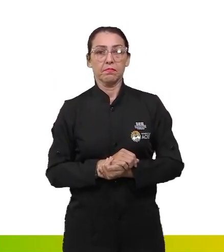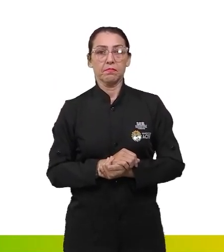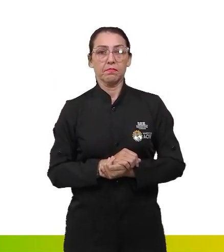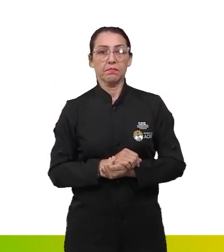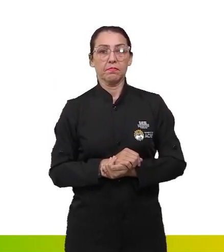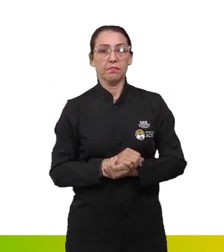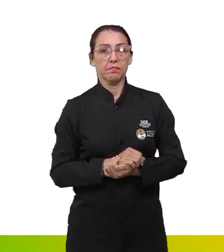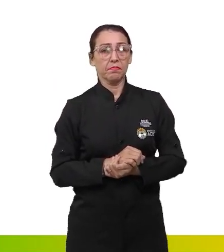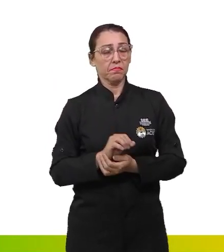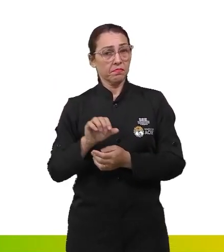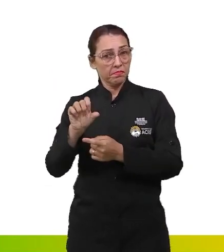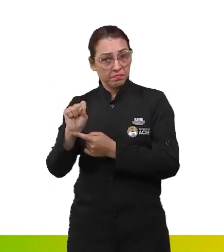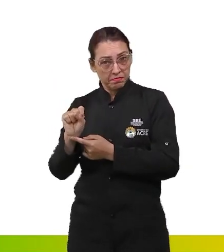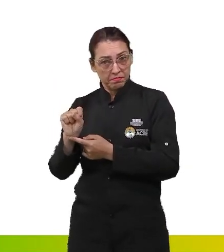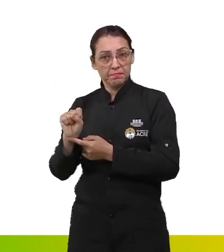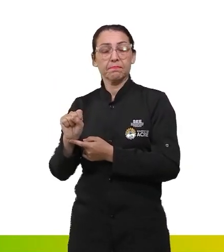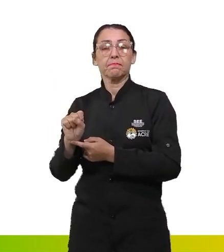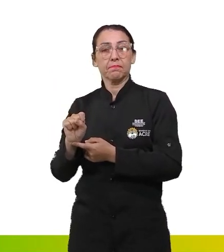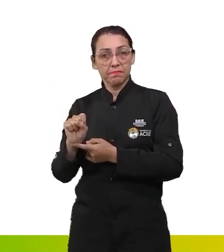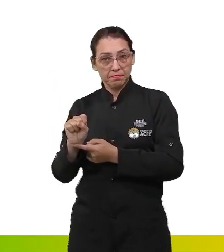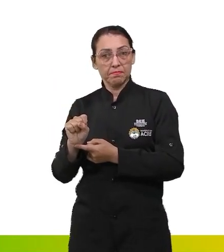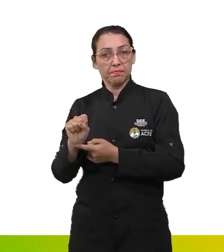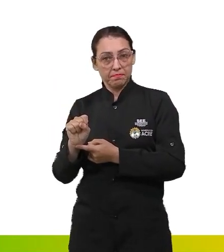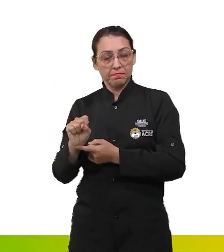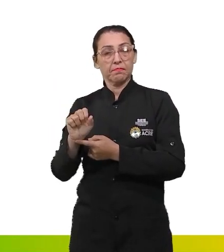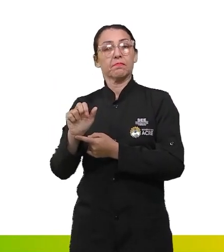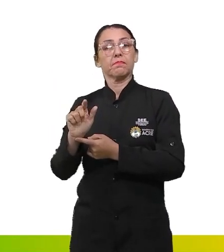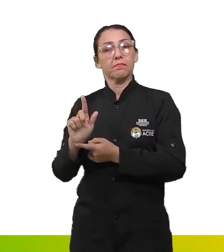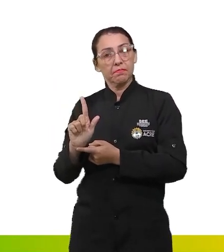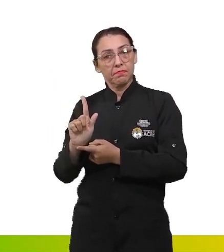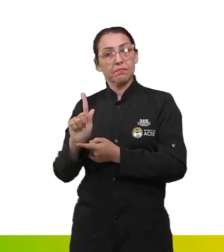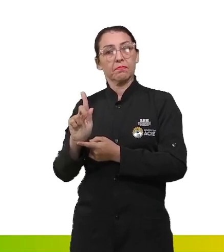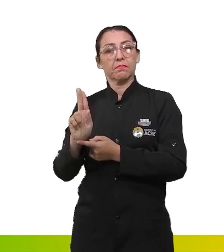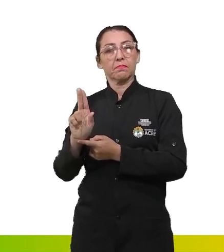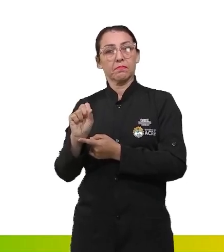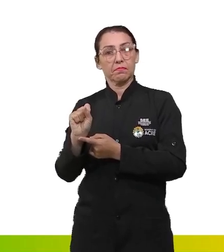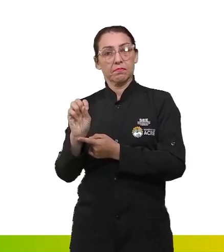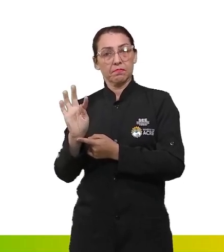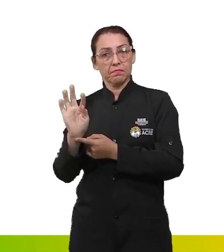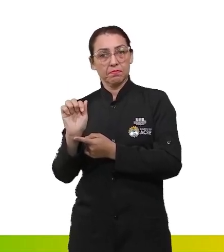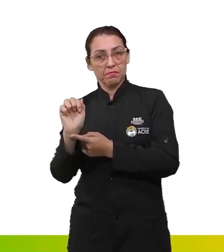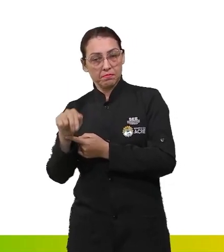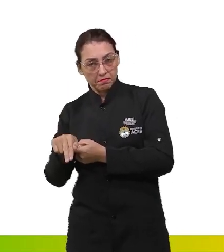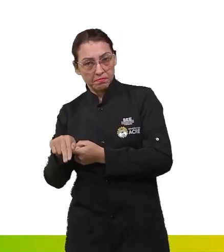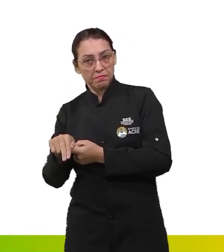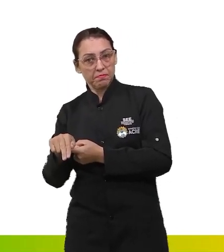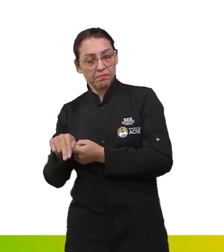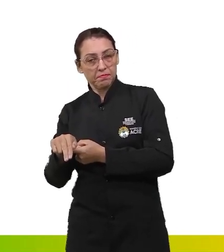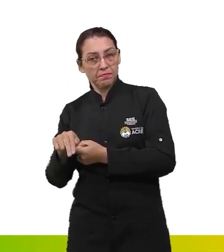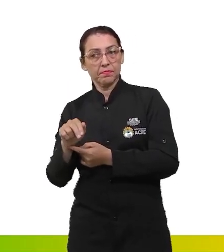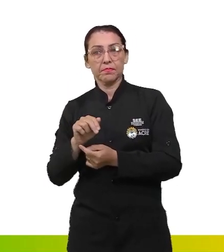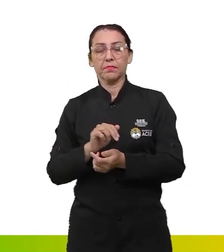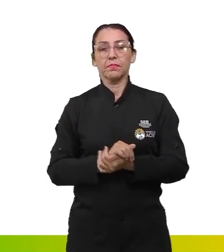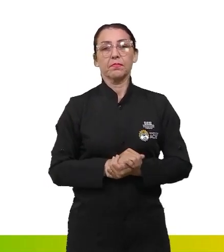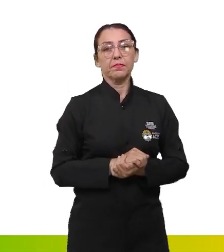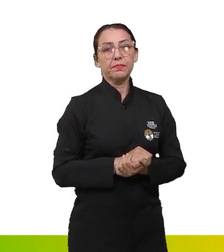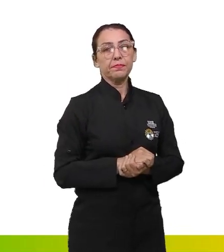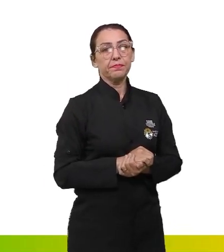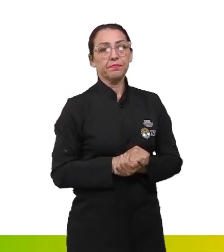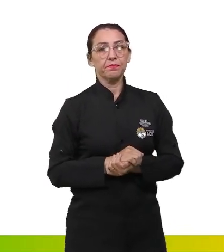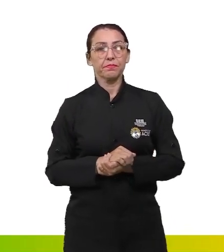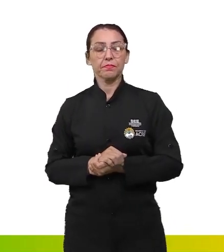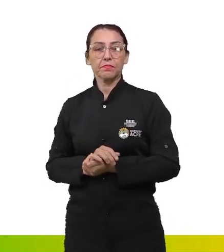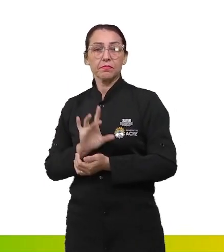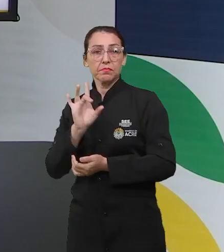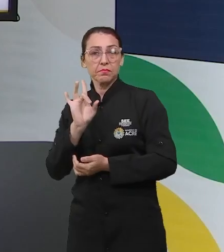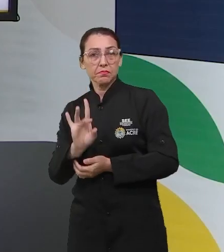deportes, que está no plural. Aí eu tenho que acrescentar um N, então me encanta. Então, é bem tranquilo, né, galera? Isso aí, bem tranquilo mesmo, porque é